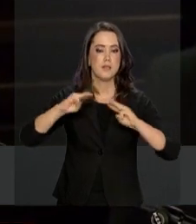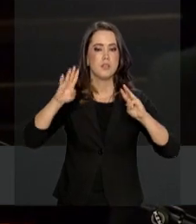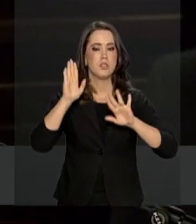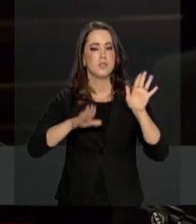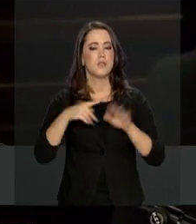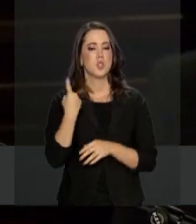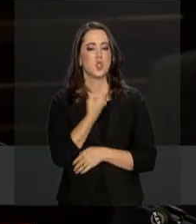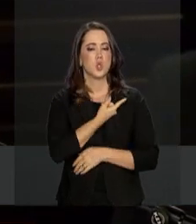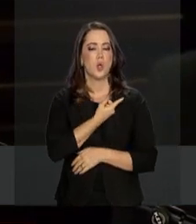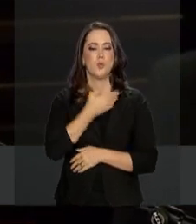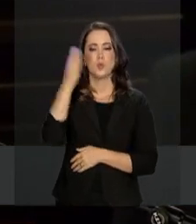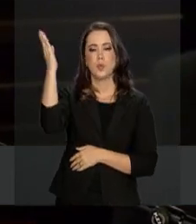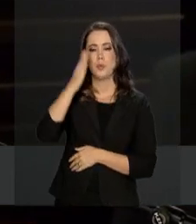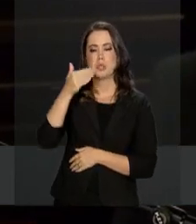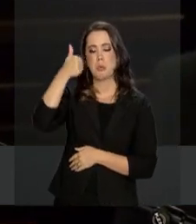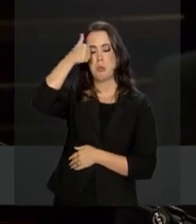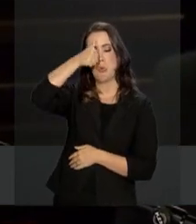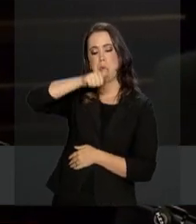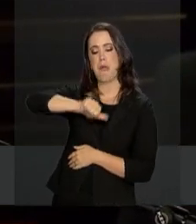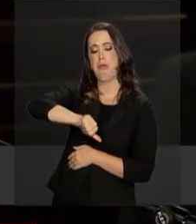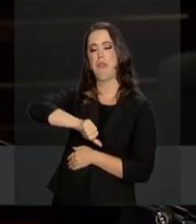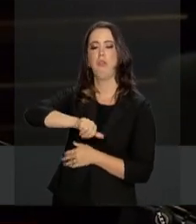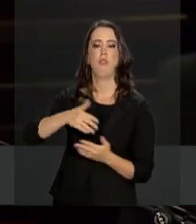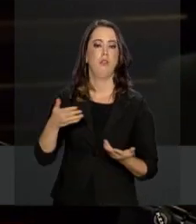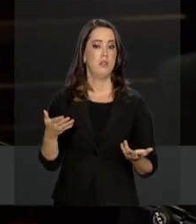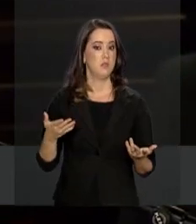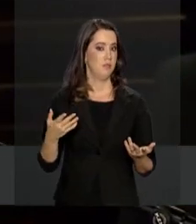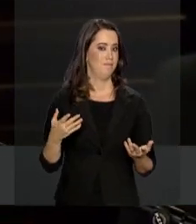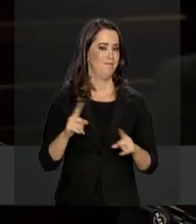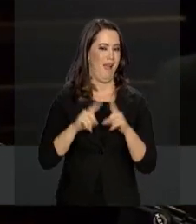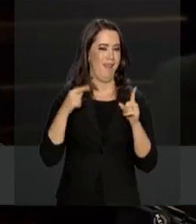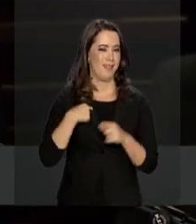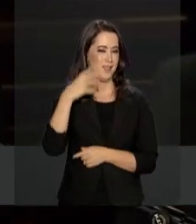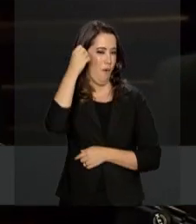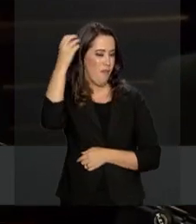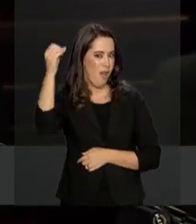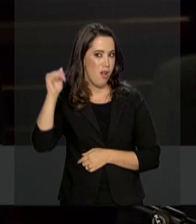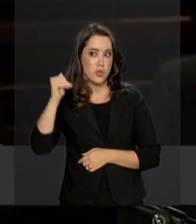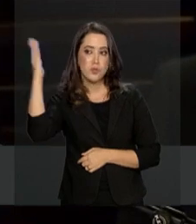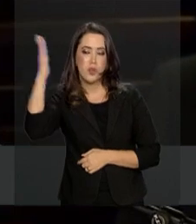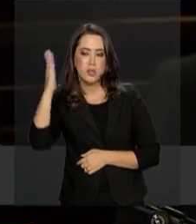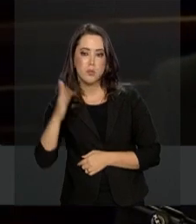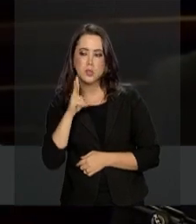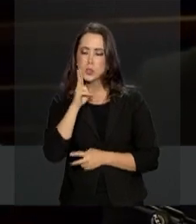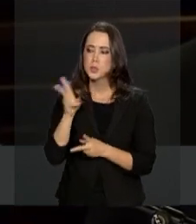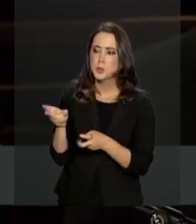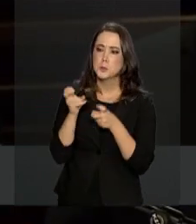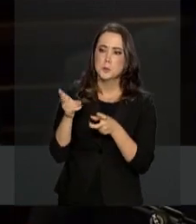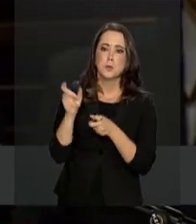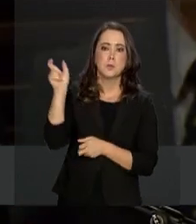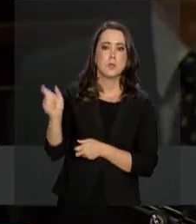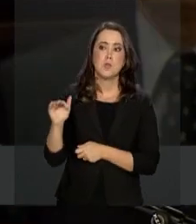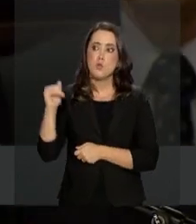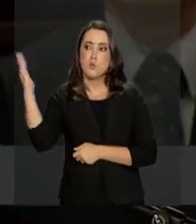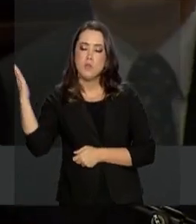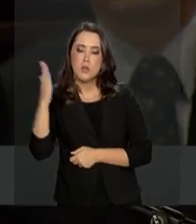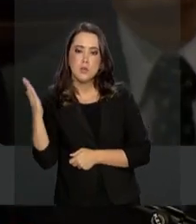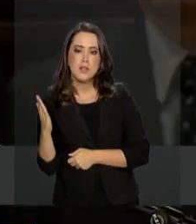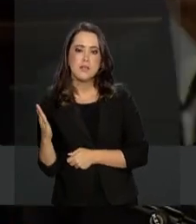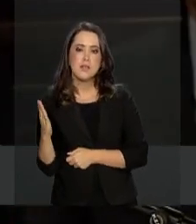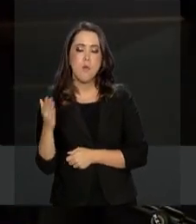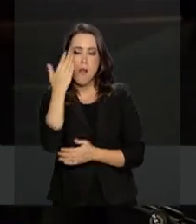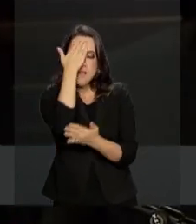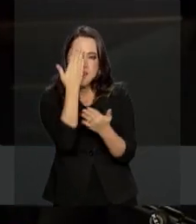pessimistas eu viajei para fora nos vários encontros internacionais e verifica o entusiasmo extraordinário um